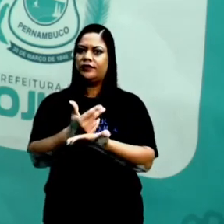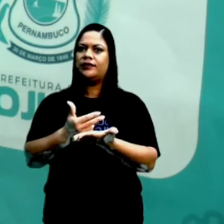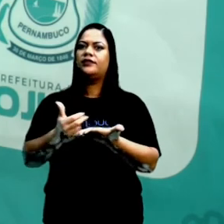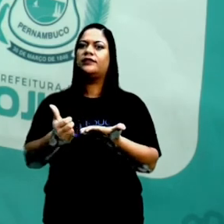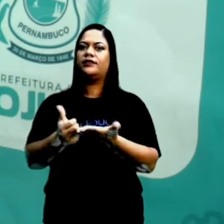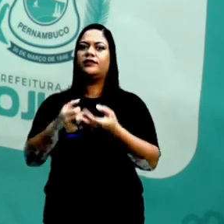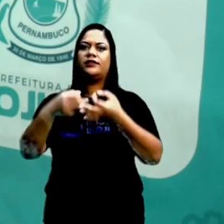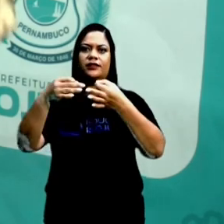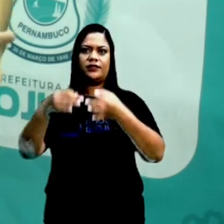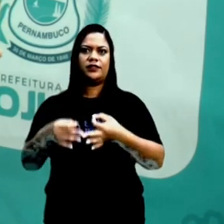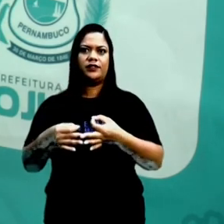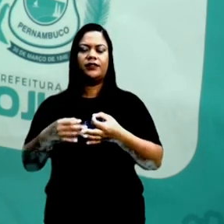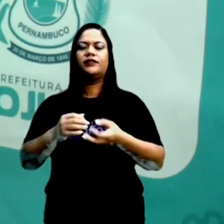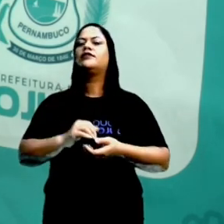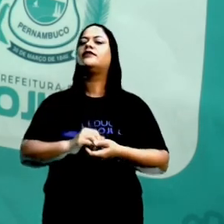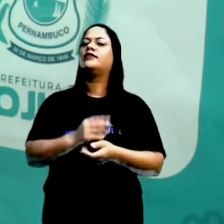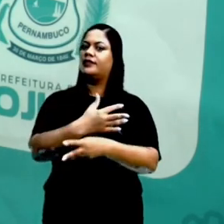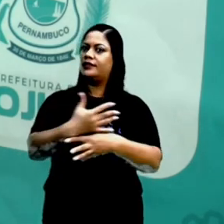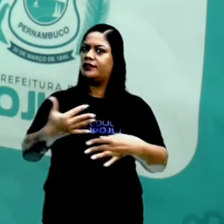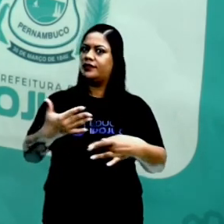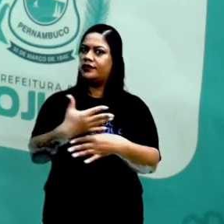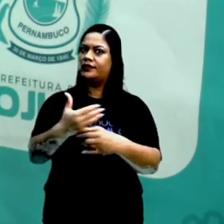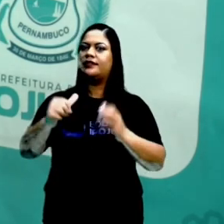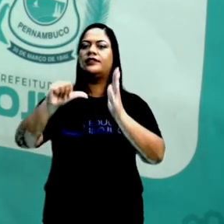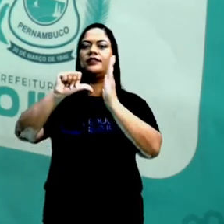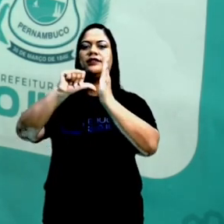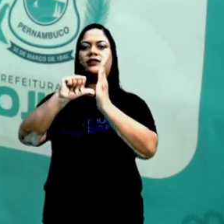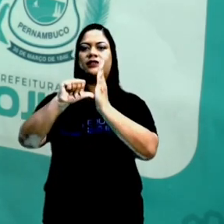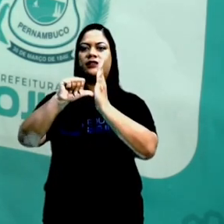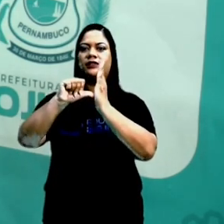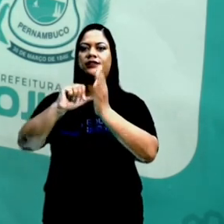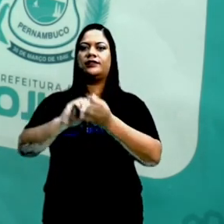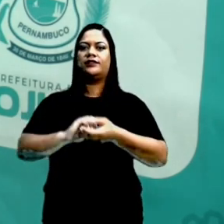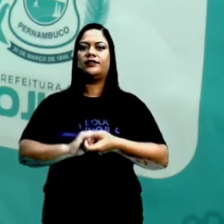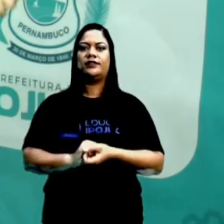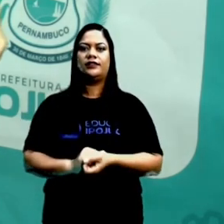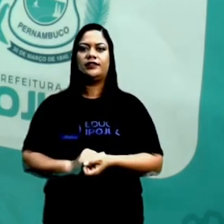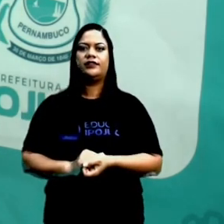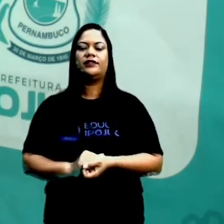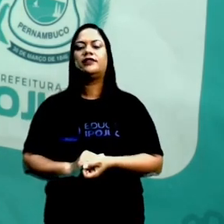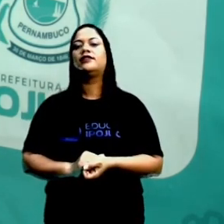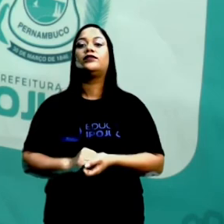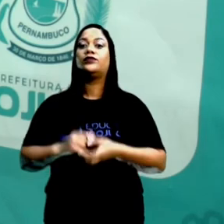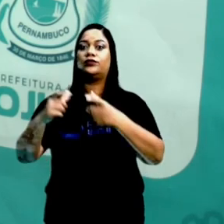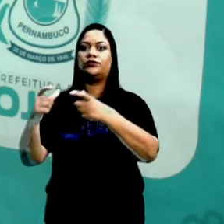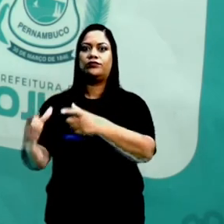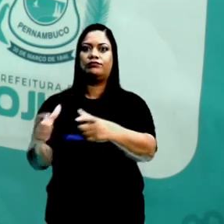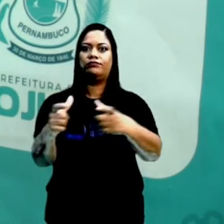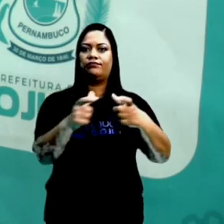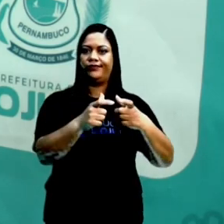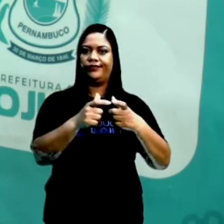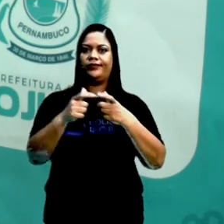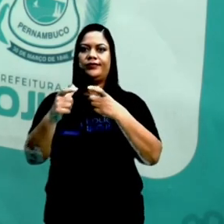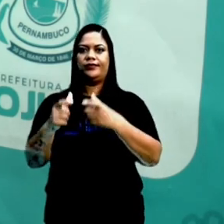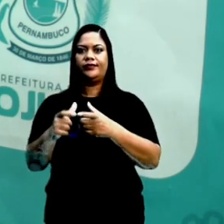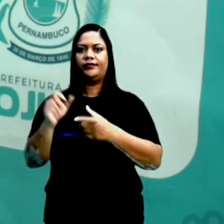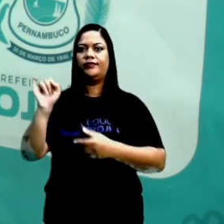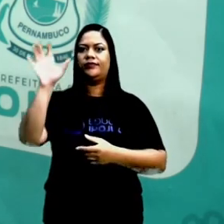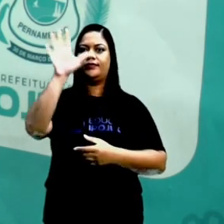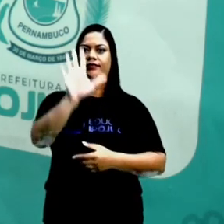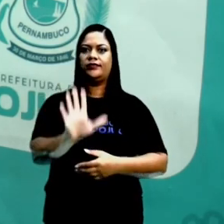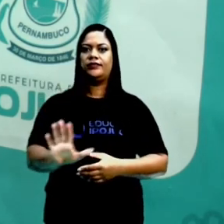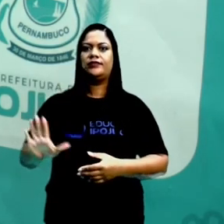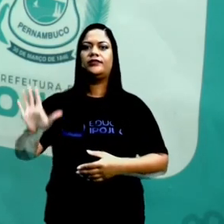corresponde a como seria a cidade de Atenas, né? Então, ela tinha seus templos, tinha lá a imagem da